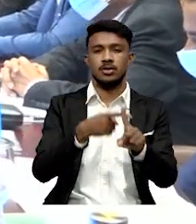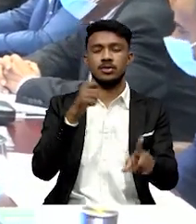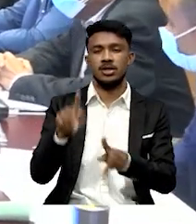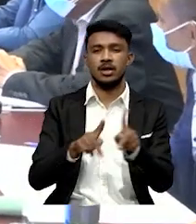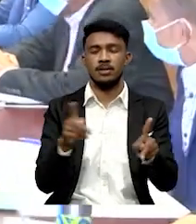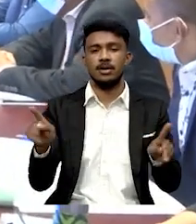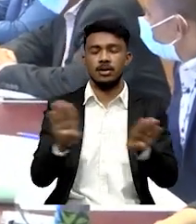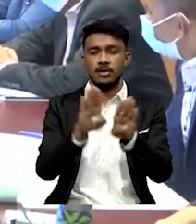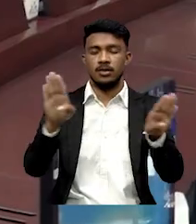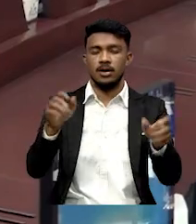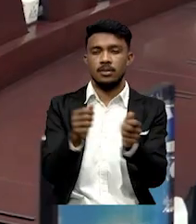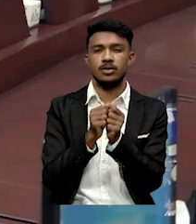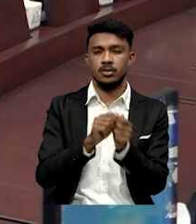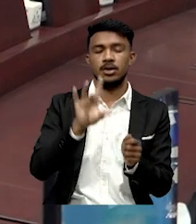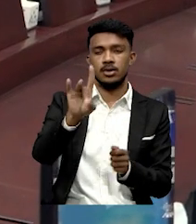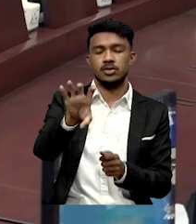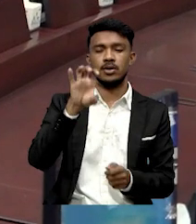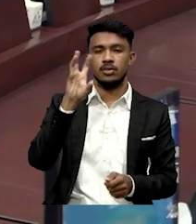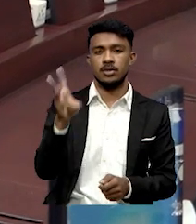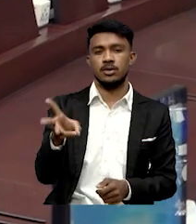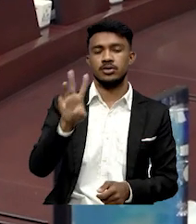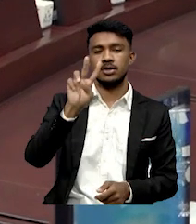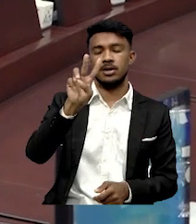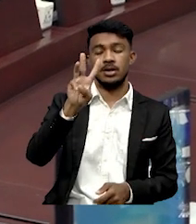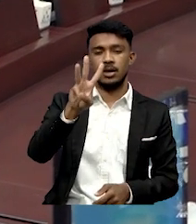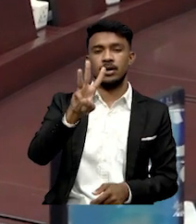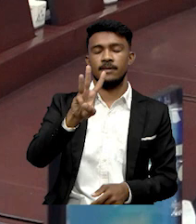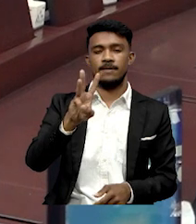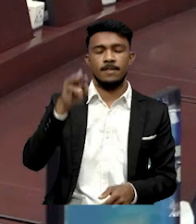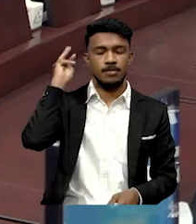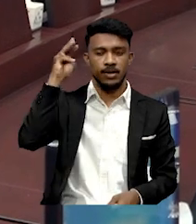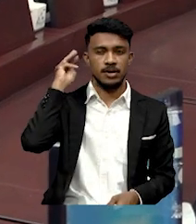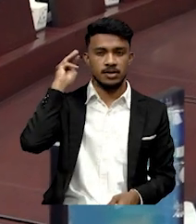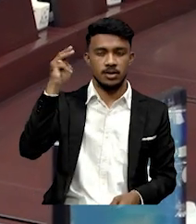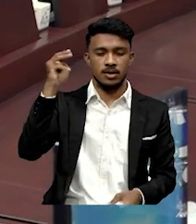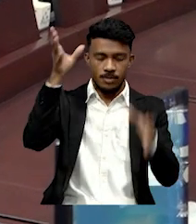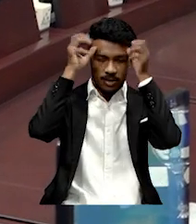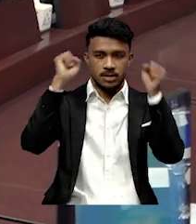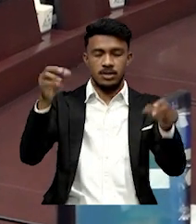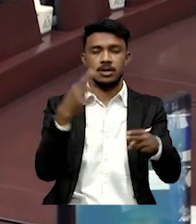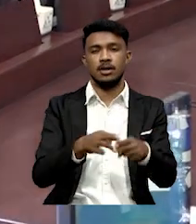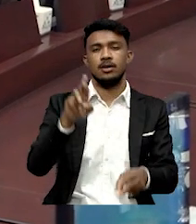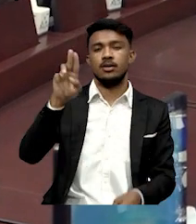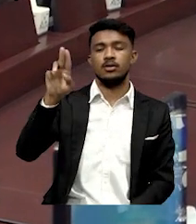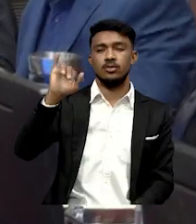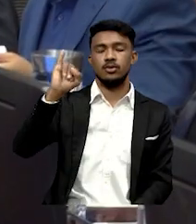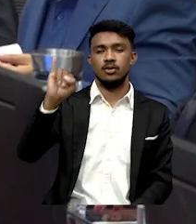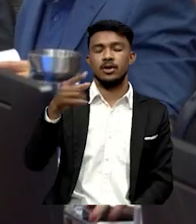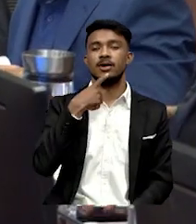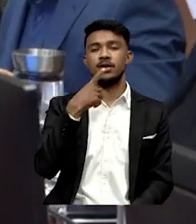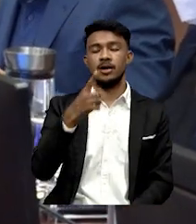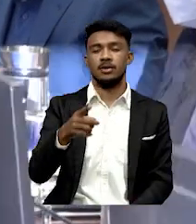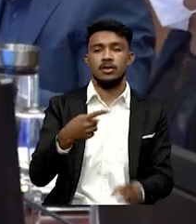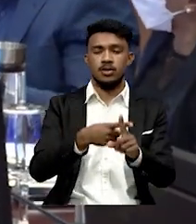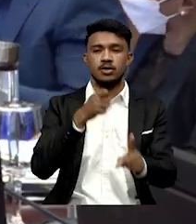Vaga, Atosualo, Nenul Resin Nen. Ministro Presidência, Conselho Ministro Interino, Rui Augusto Gomes, Hatete, Rússia